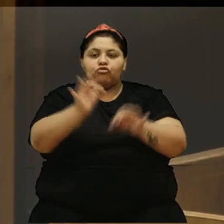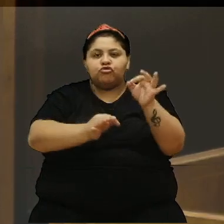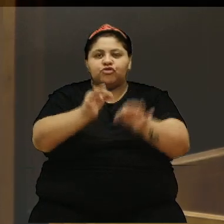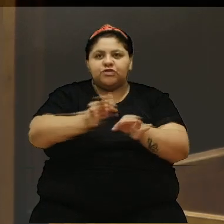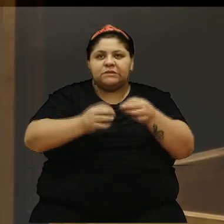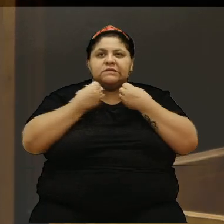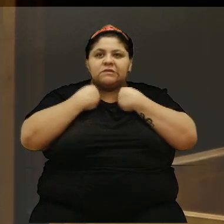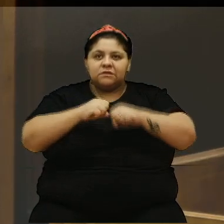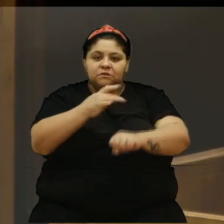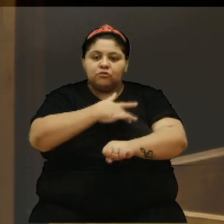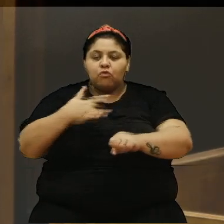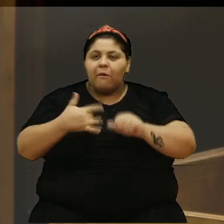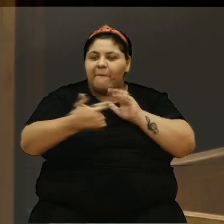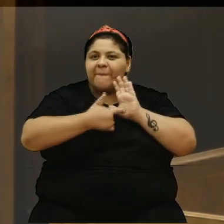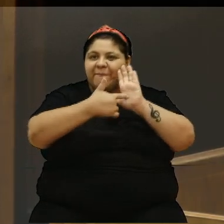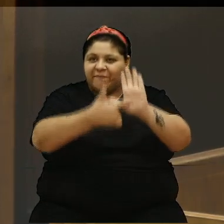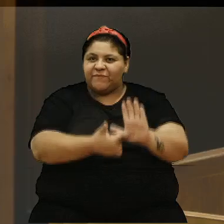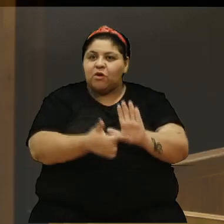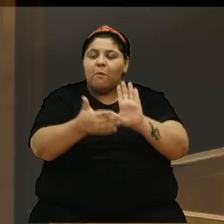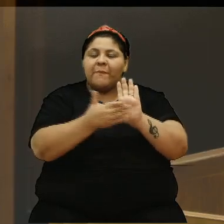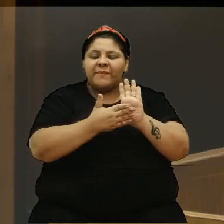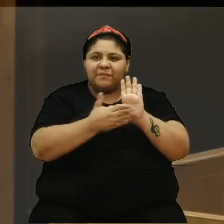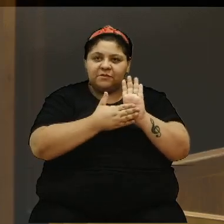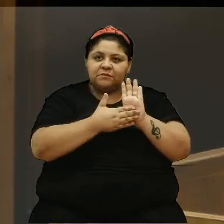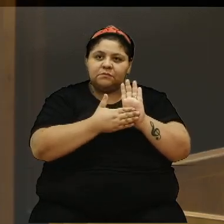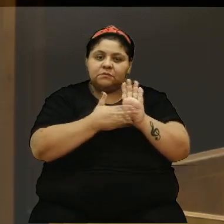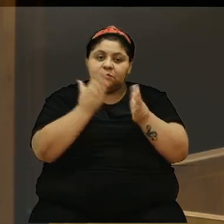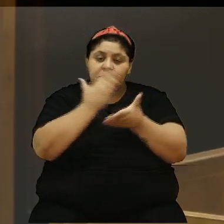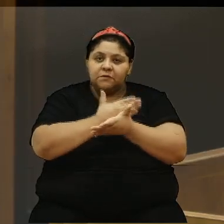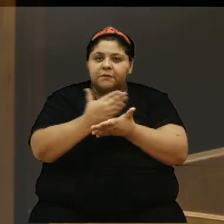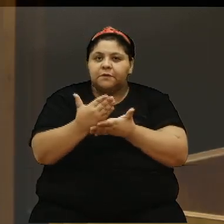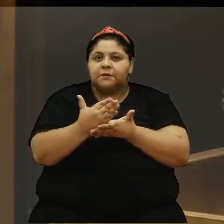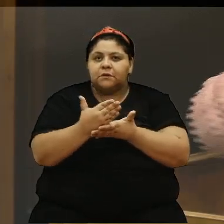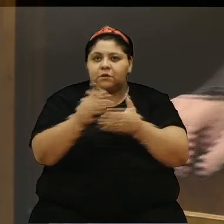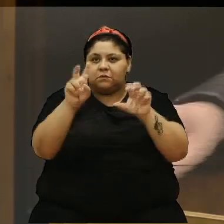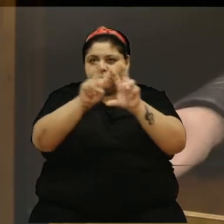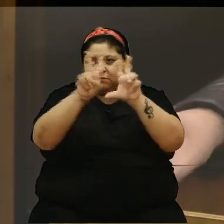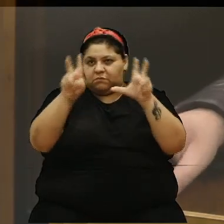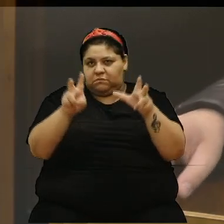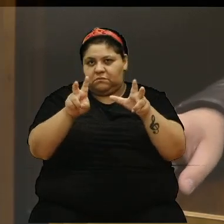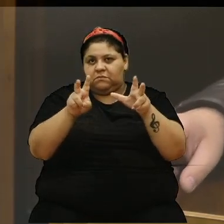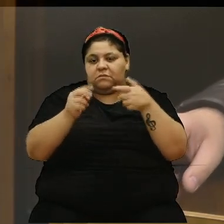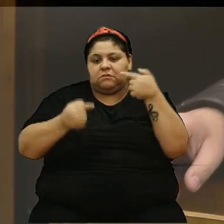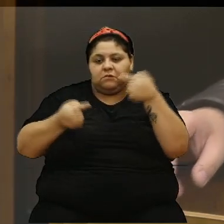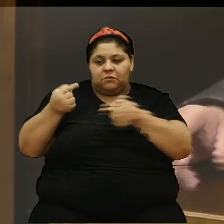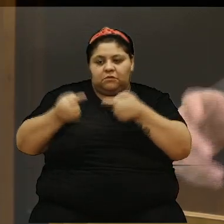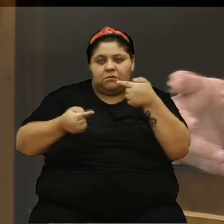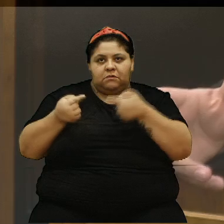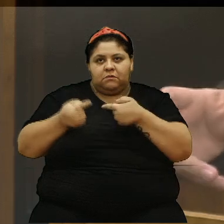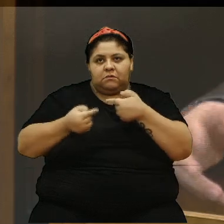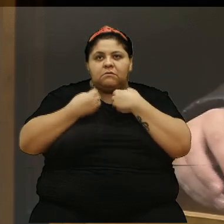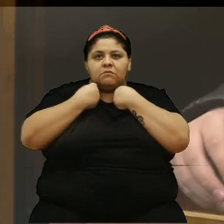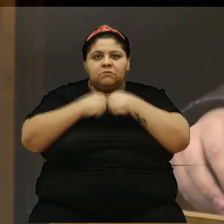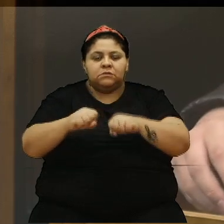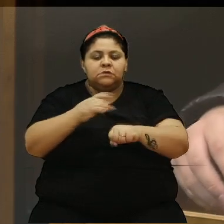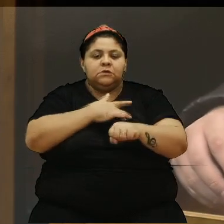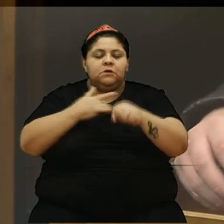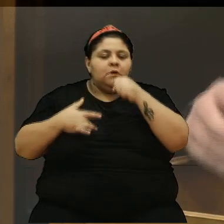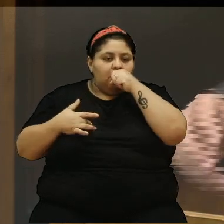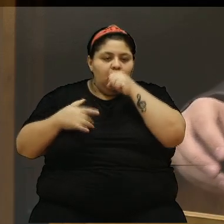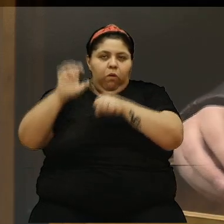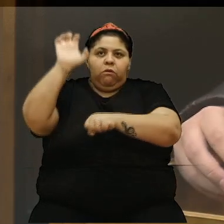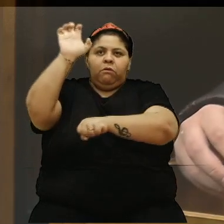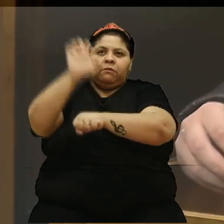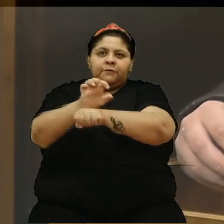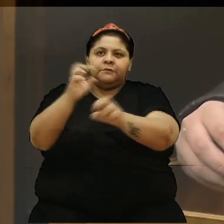Saúde, apresentando uma proposta, né, inicial, um tema a ser debatido e ser levado para a Secretaria de Saúde do Estado,